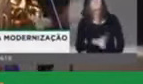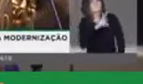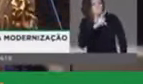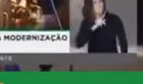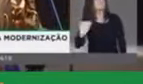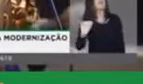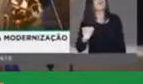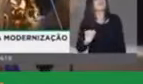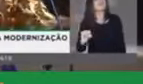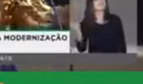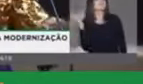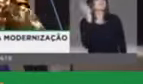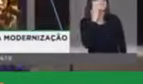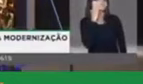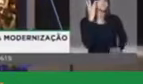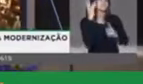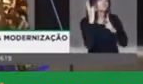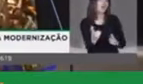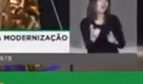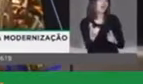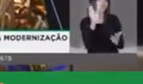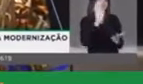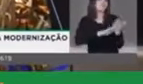Vai bater no seu.